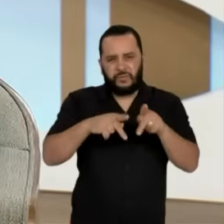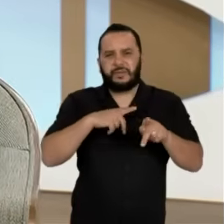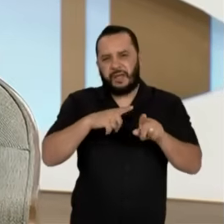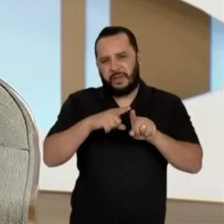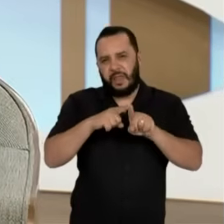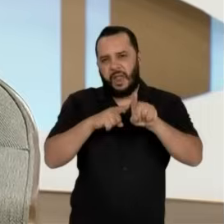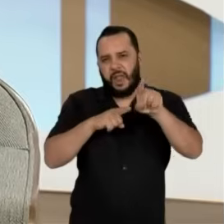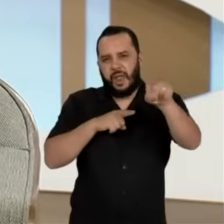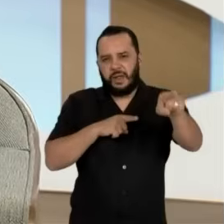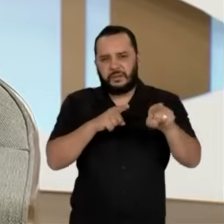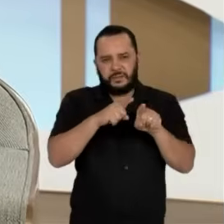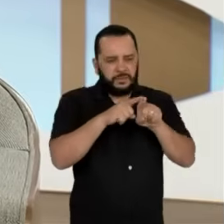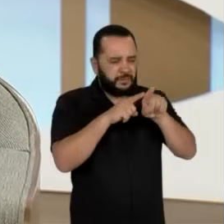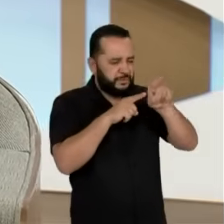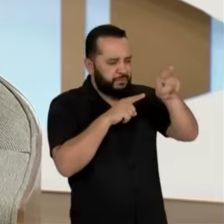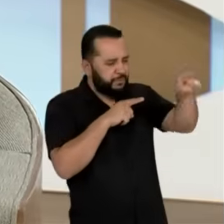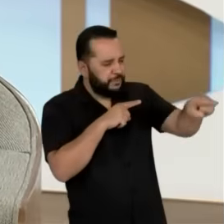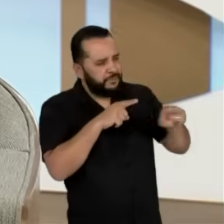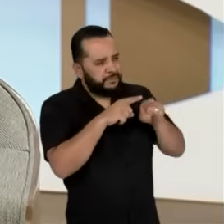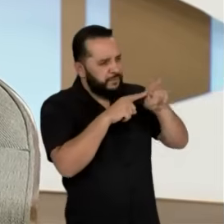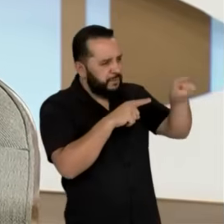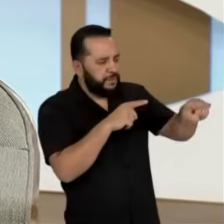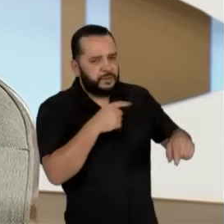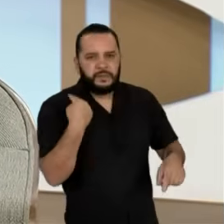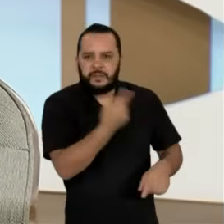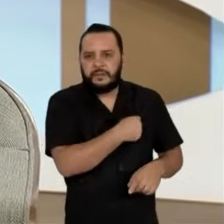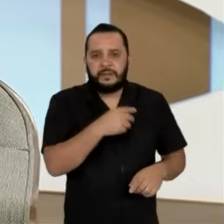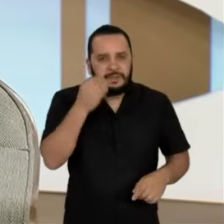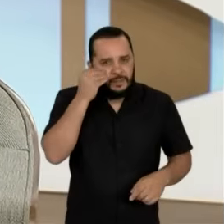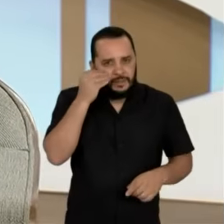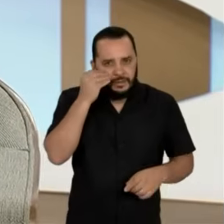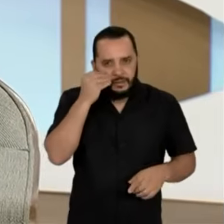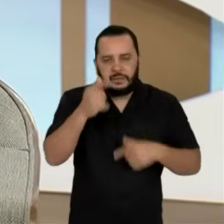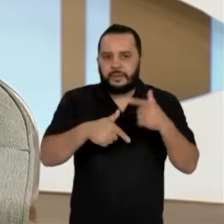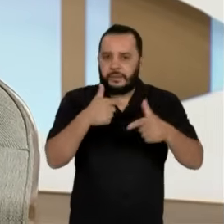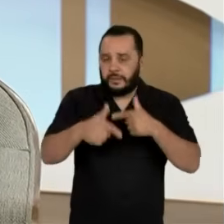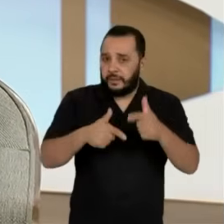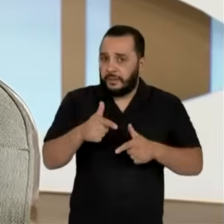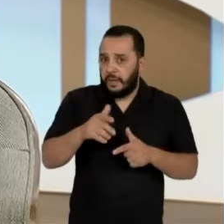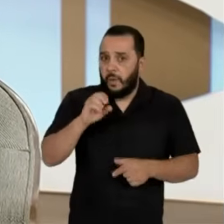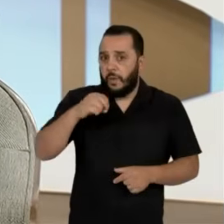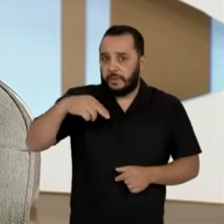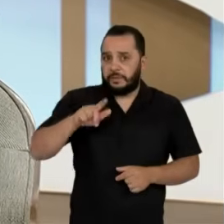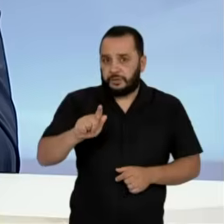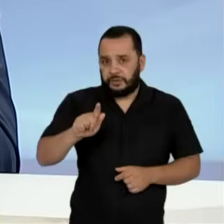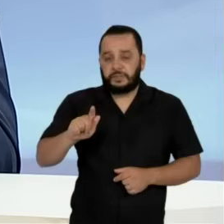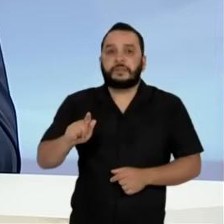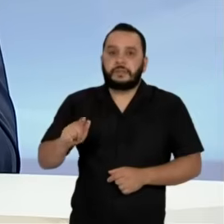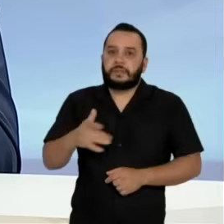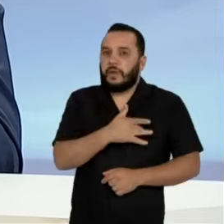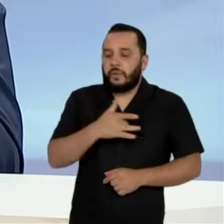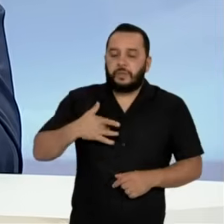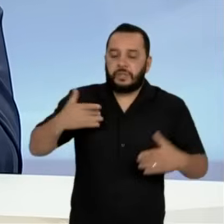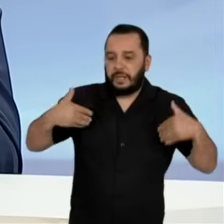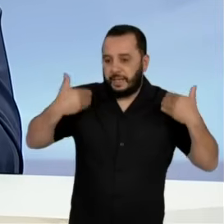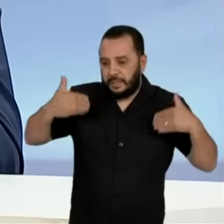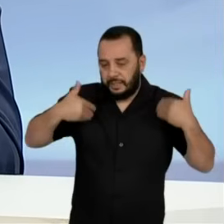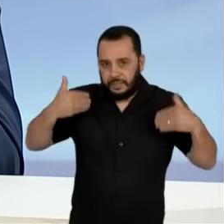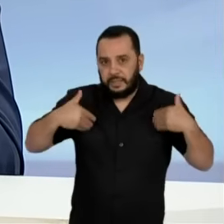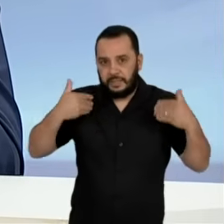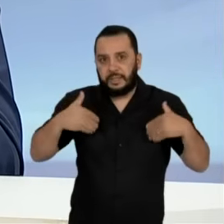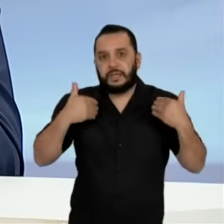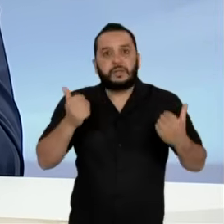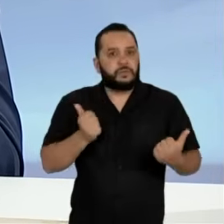Então, a gente tenta trabalhar, quero deixar bem claro que o Saúde e Alegria, nós não queremos substituir o governo. Vocês complementam? A gente